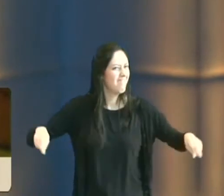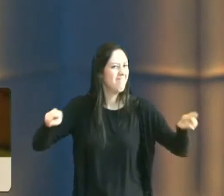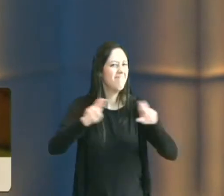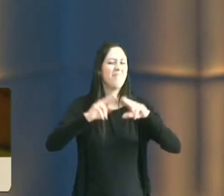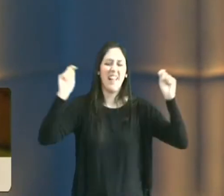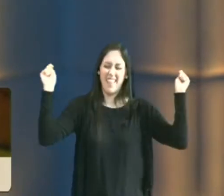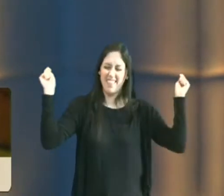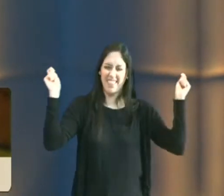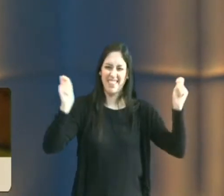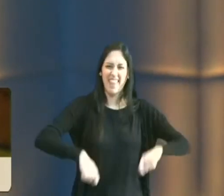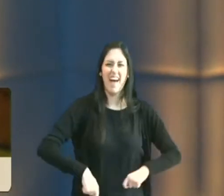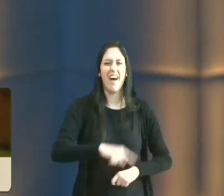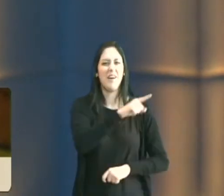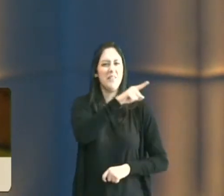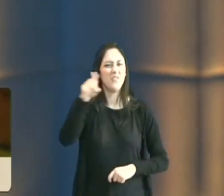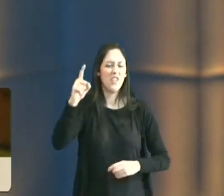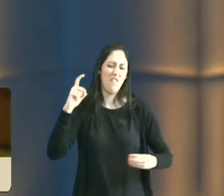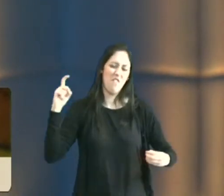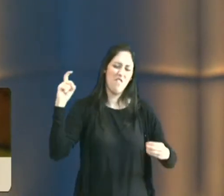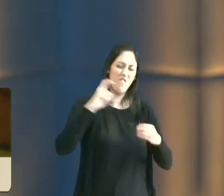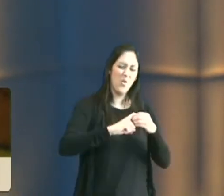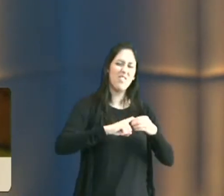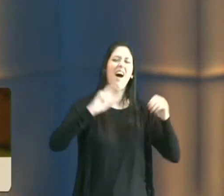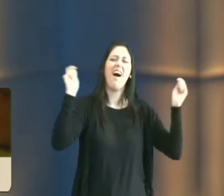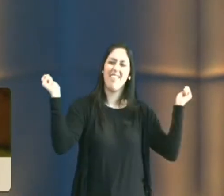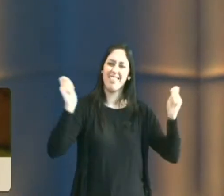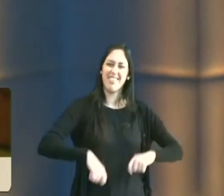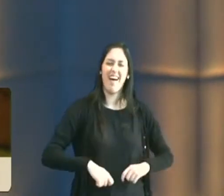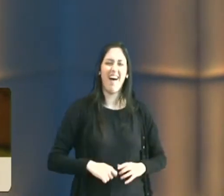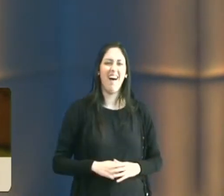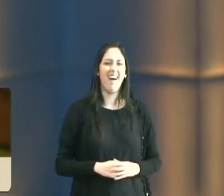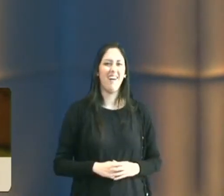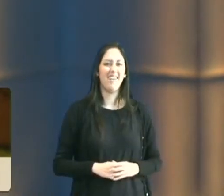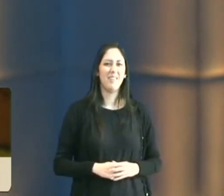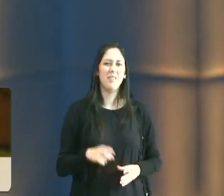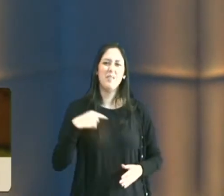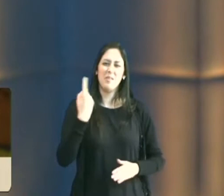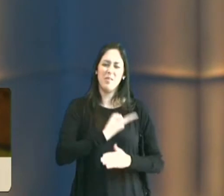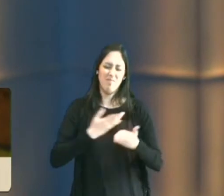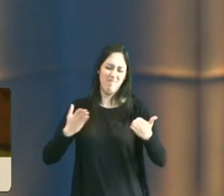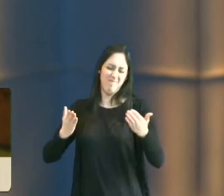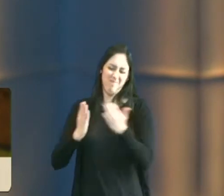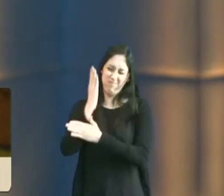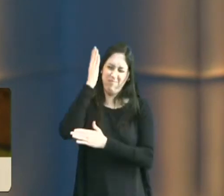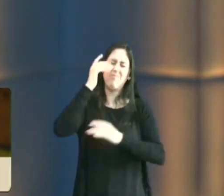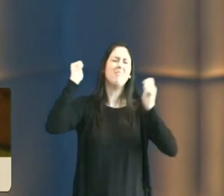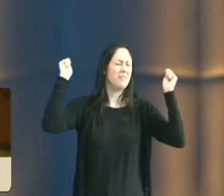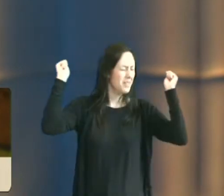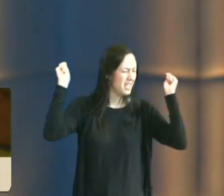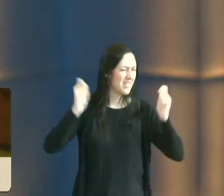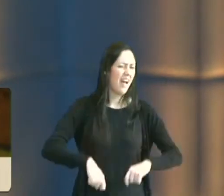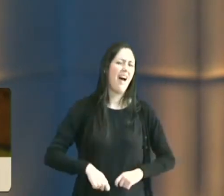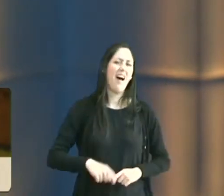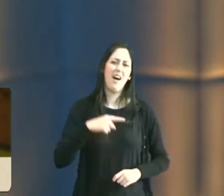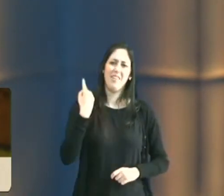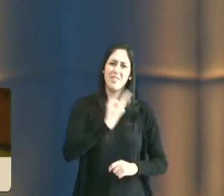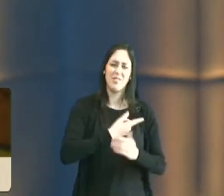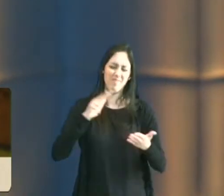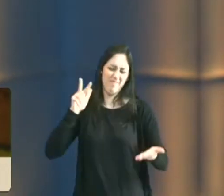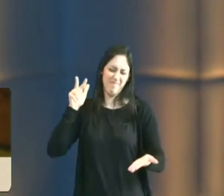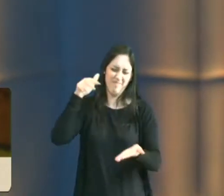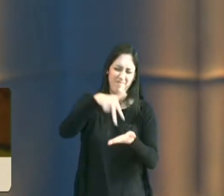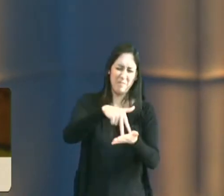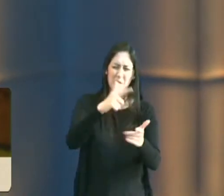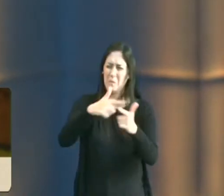fazer voltar. Nós vamos chegar do outro lado da margem. Nós vamos nos levantar no meio